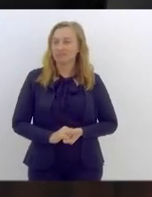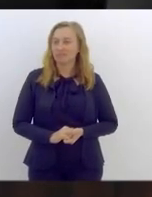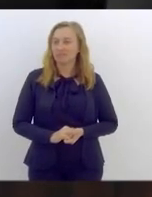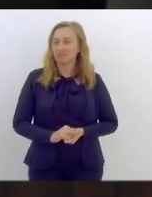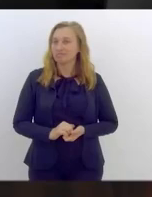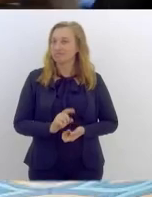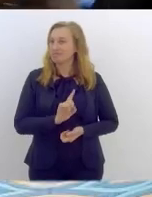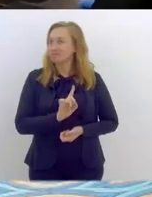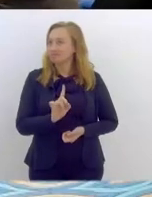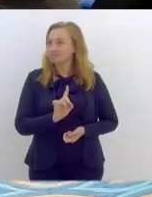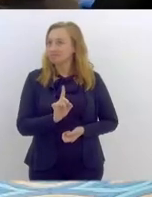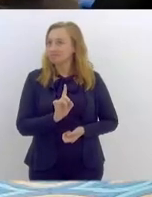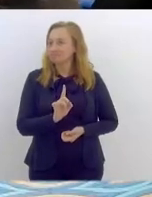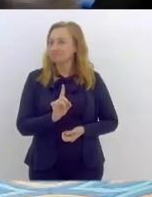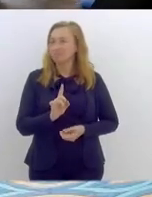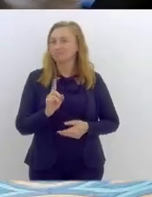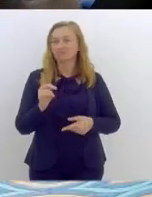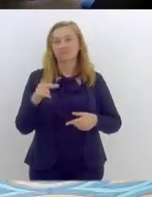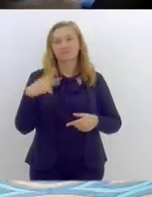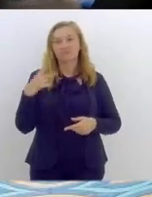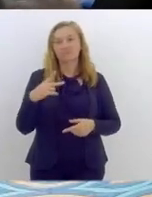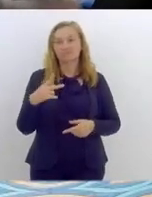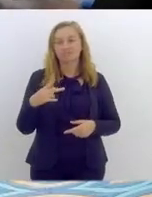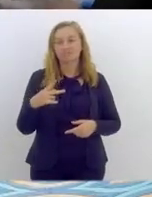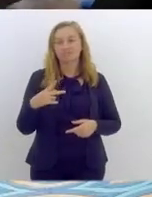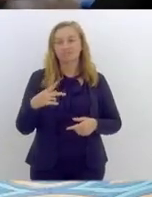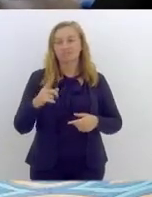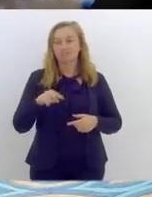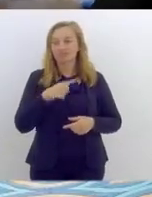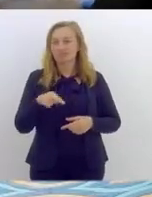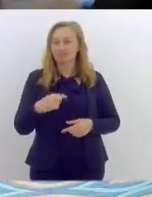Não farão política sem nós.